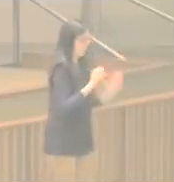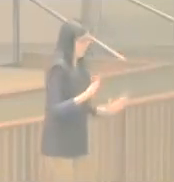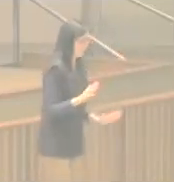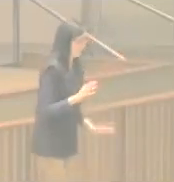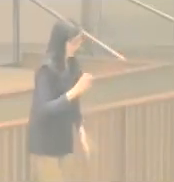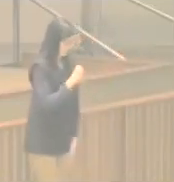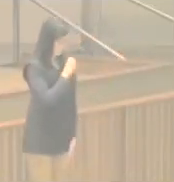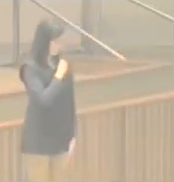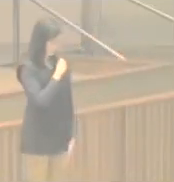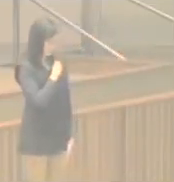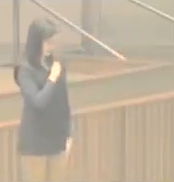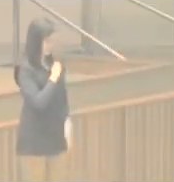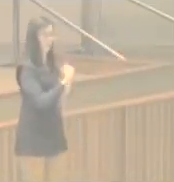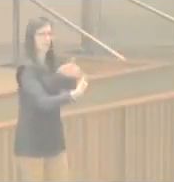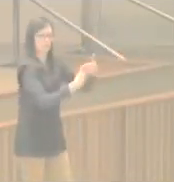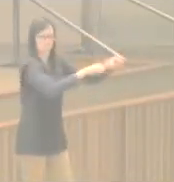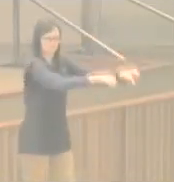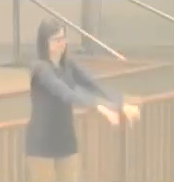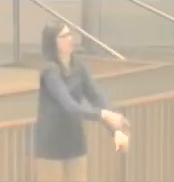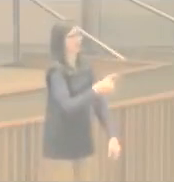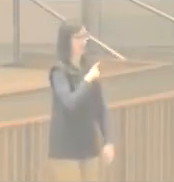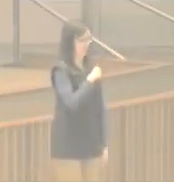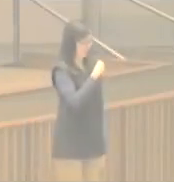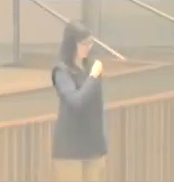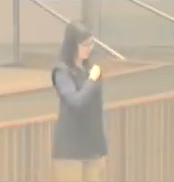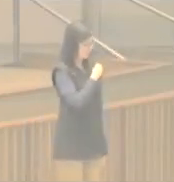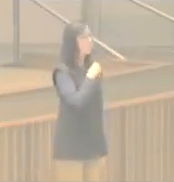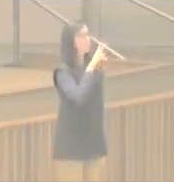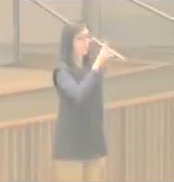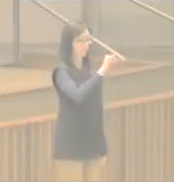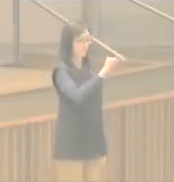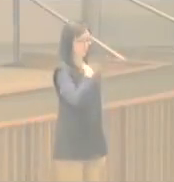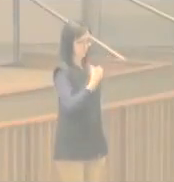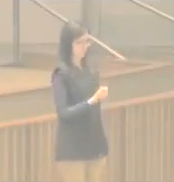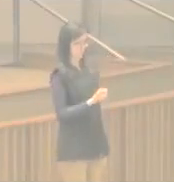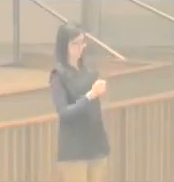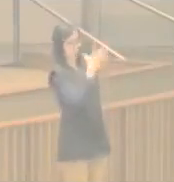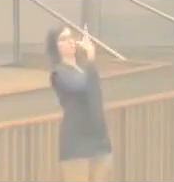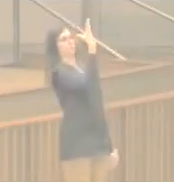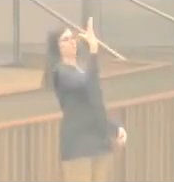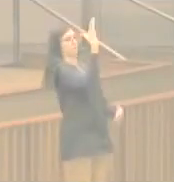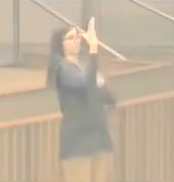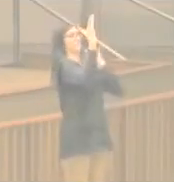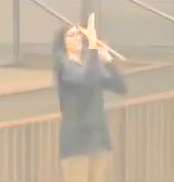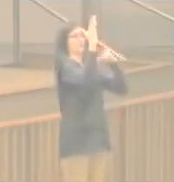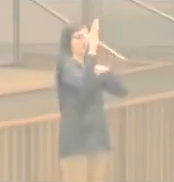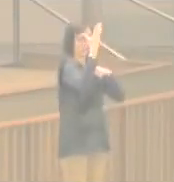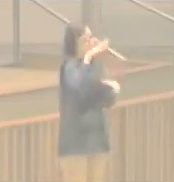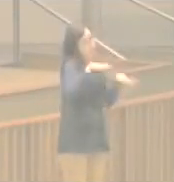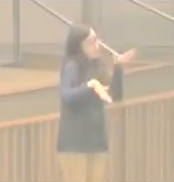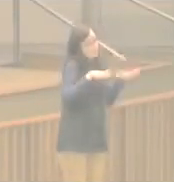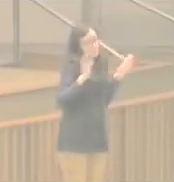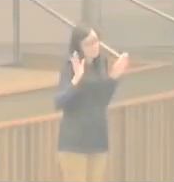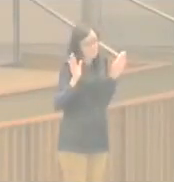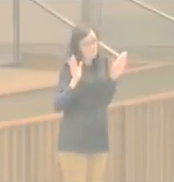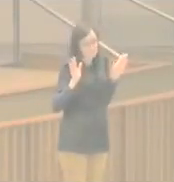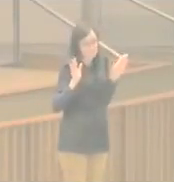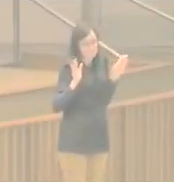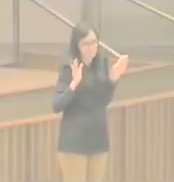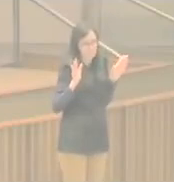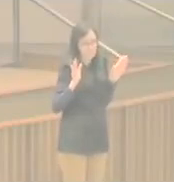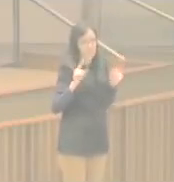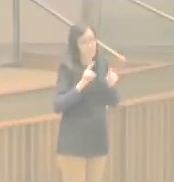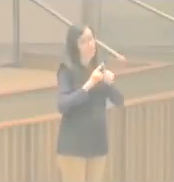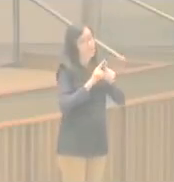pecado gera consequências, e essas consequências vão vir sobre a nossa vida, de uma maneira ou de outra,